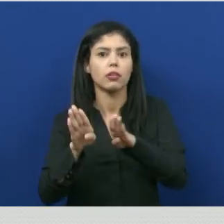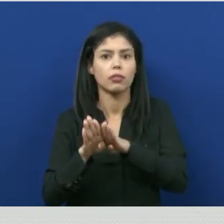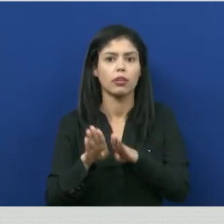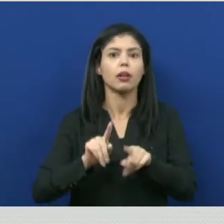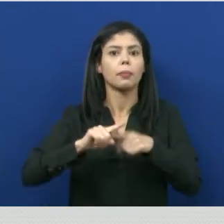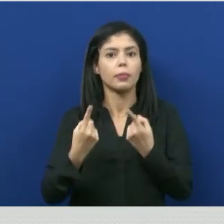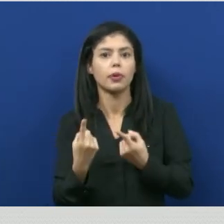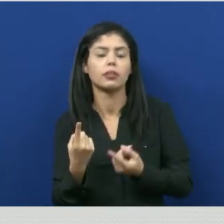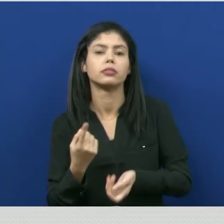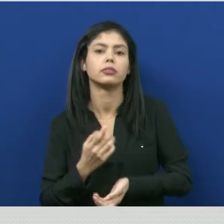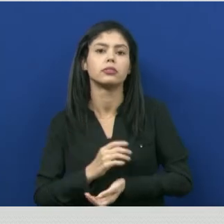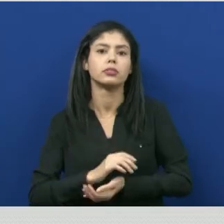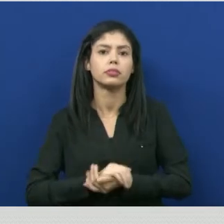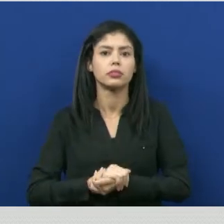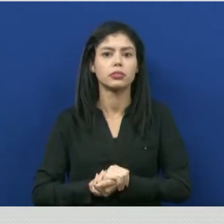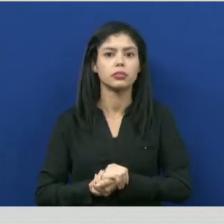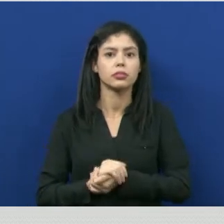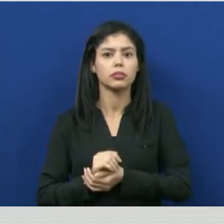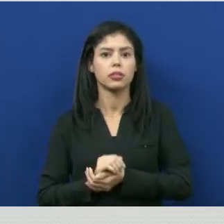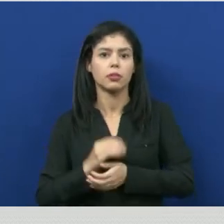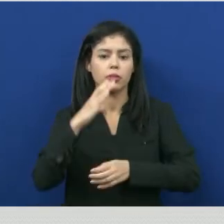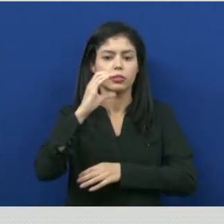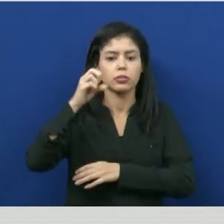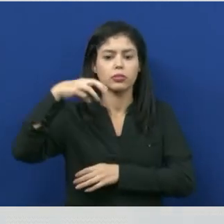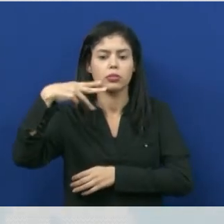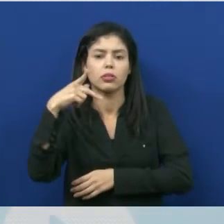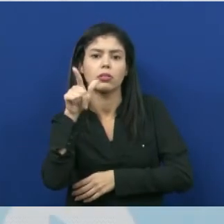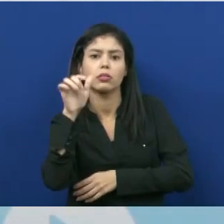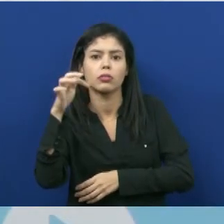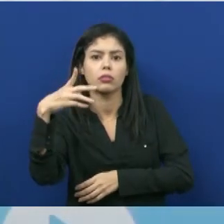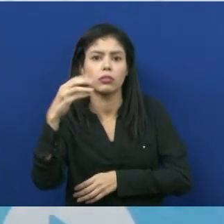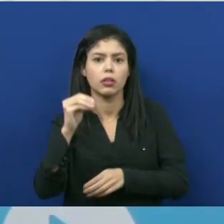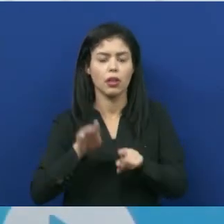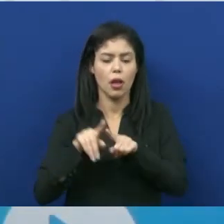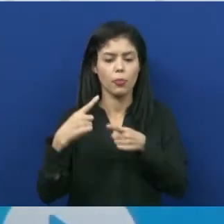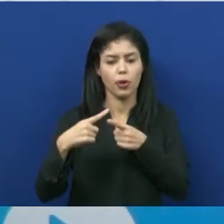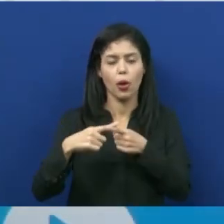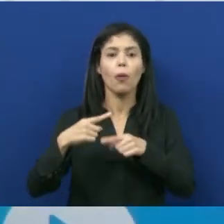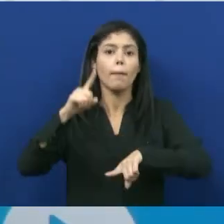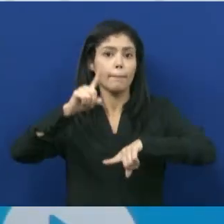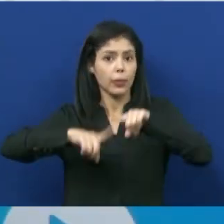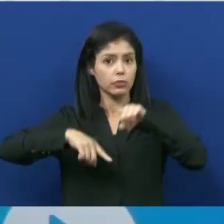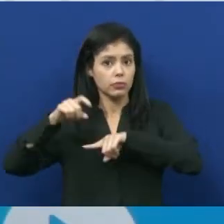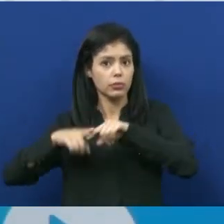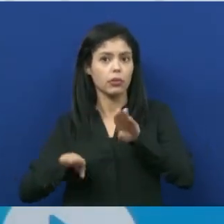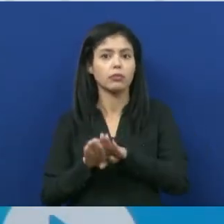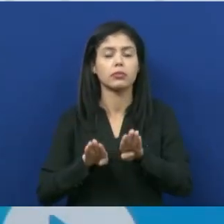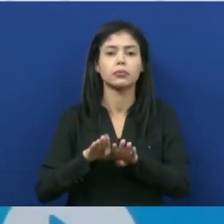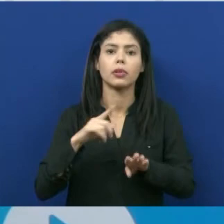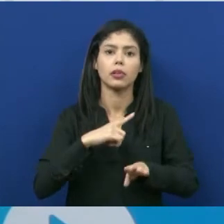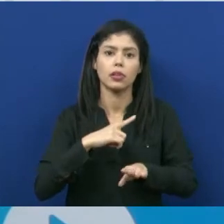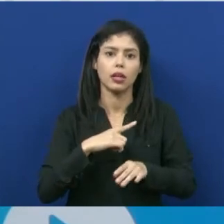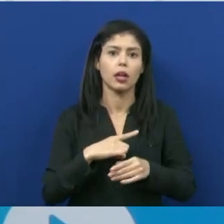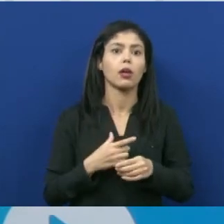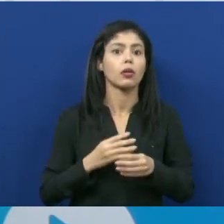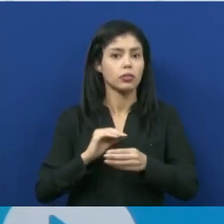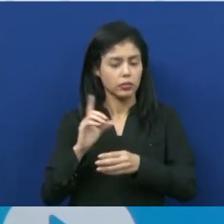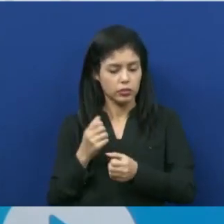de uma maneira mais complexa, porque o próprio material ele oferece resistência para que o processo